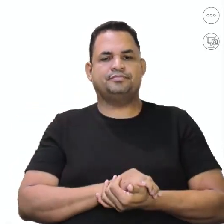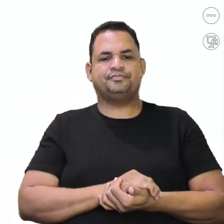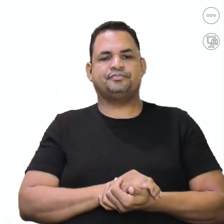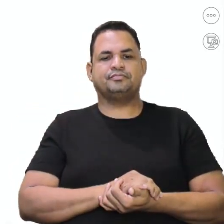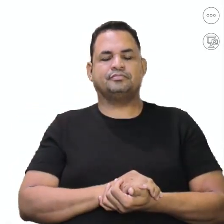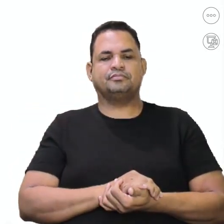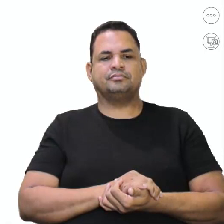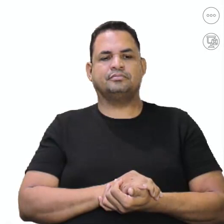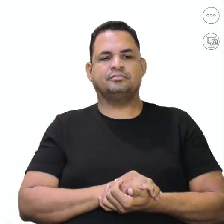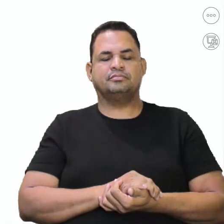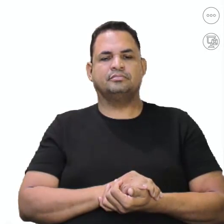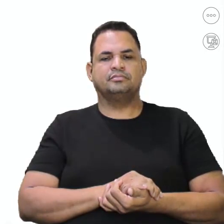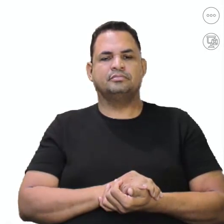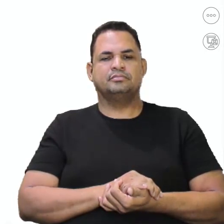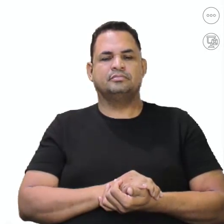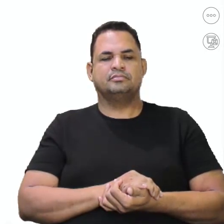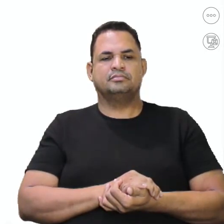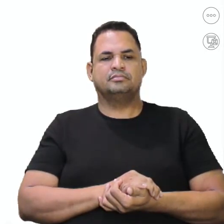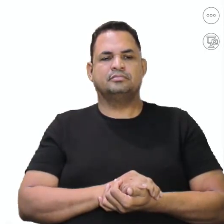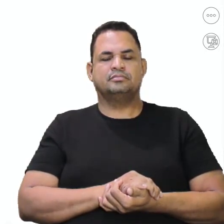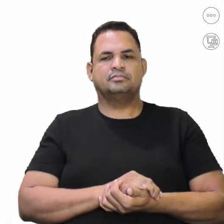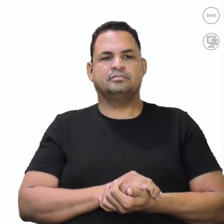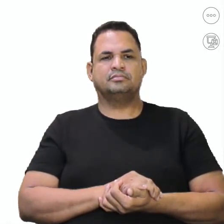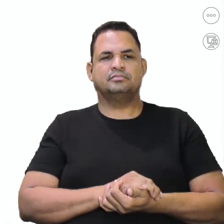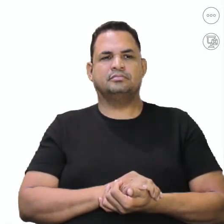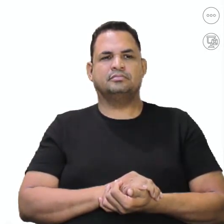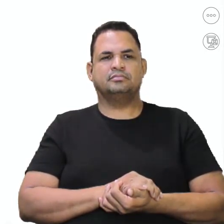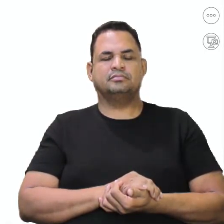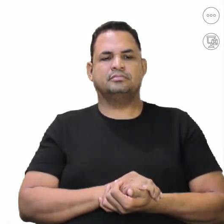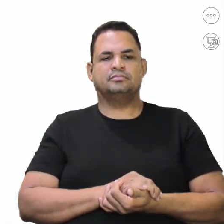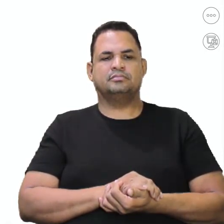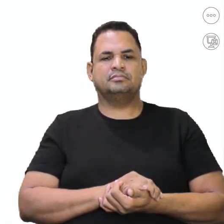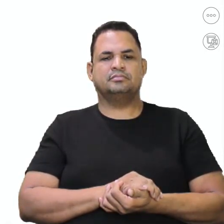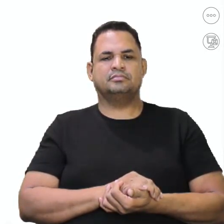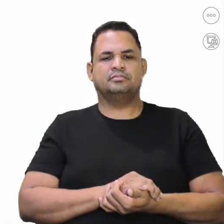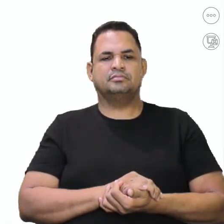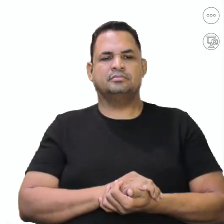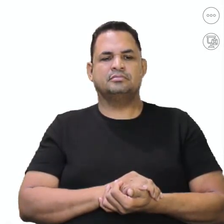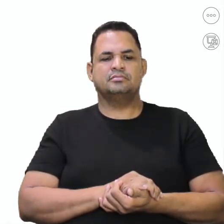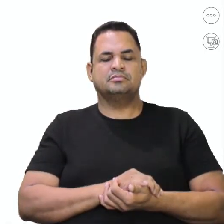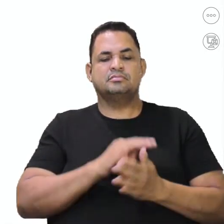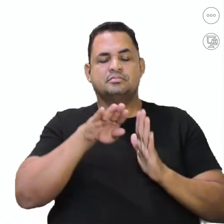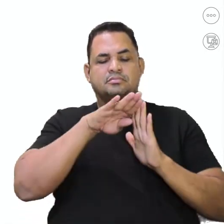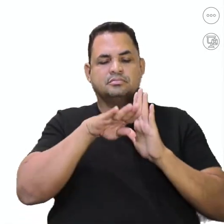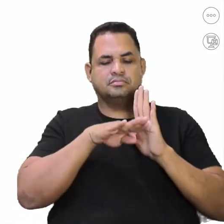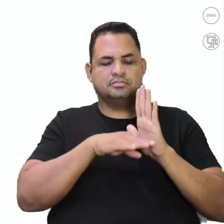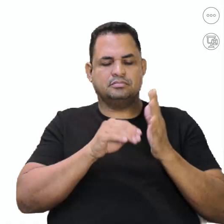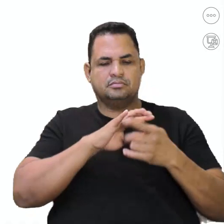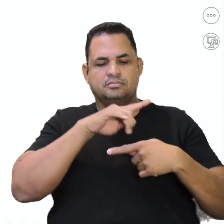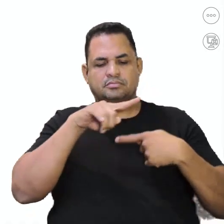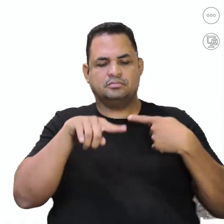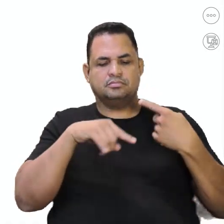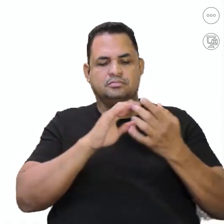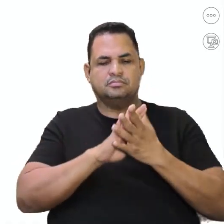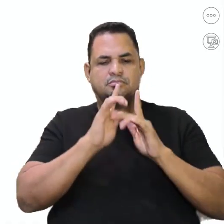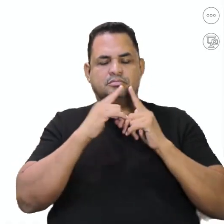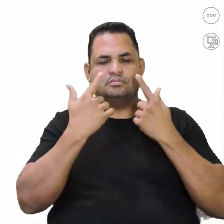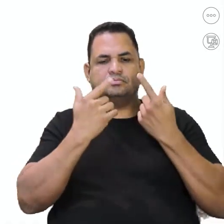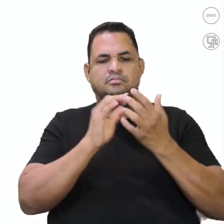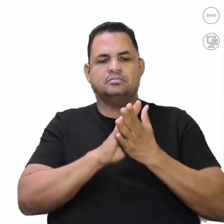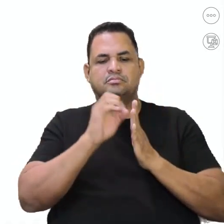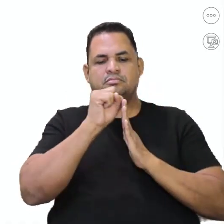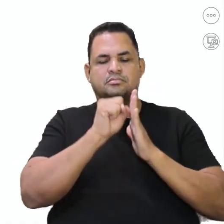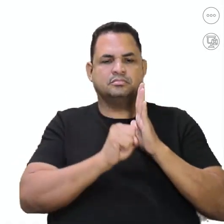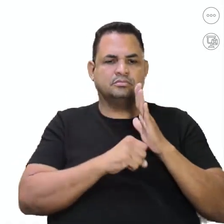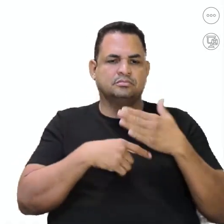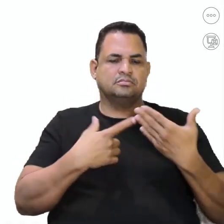current. Items of a general interest. Então, são itens de interesse geral. Um